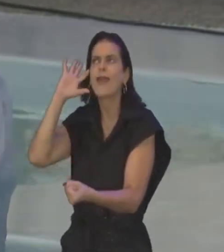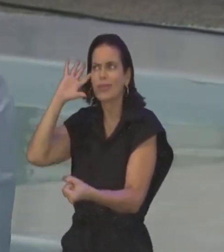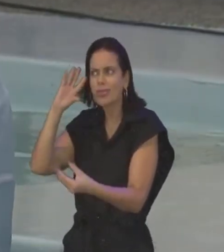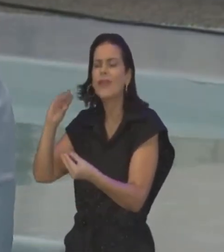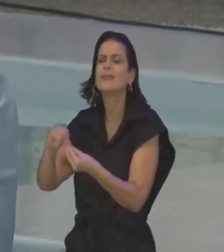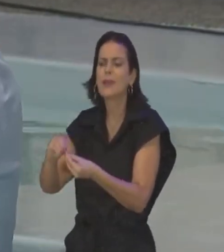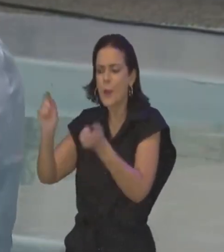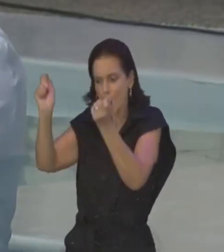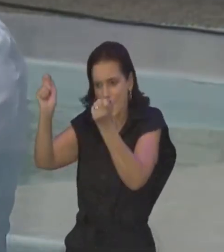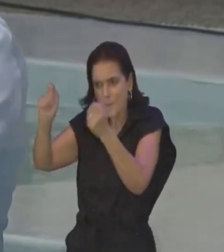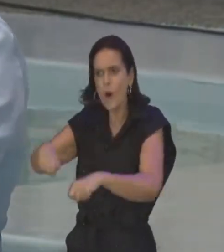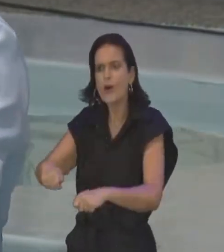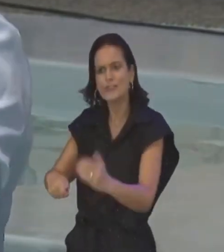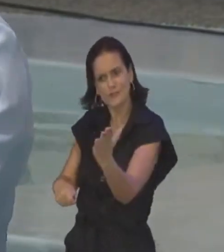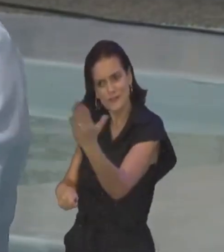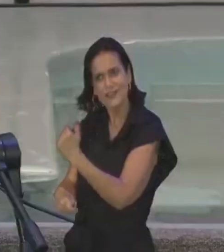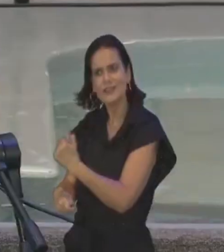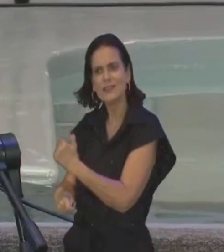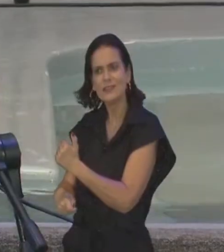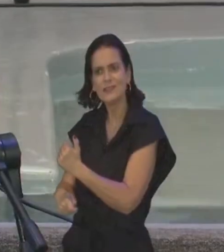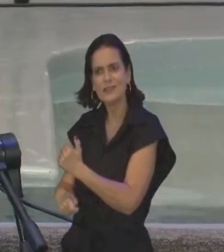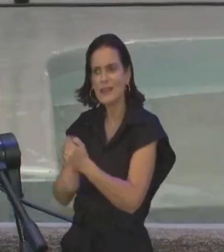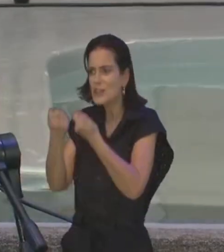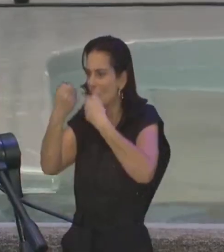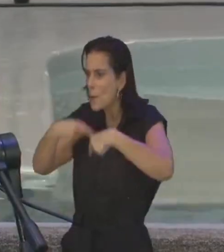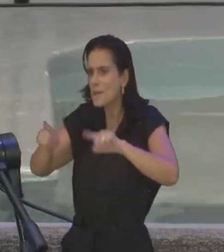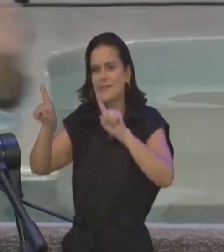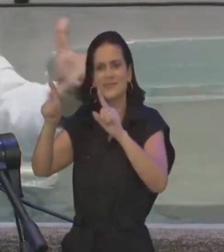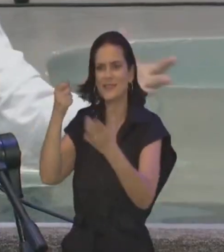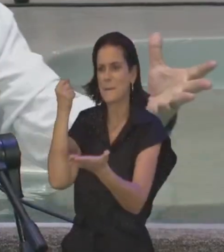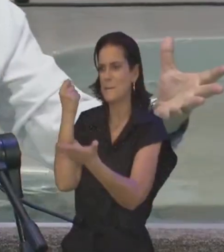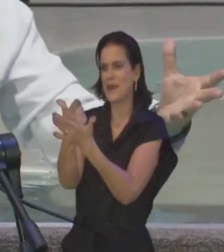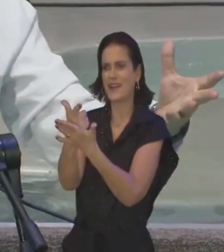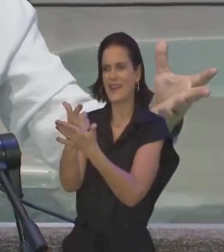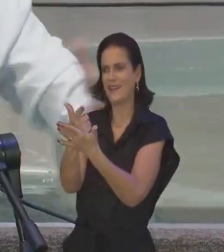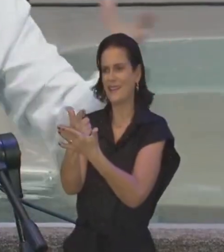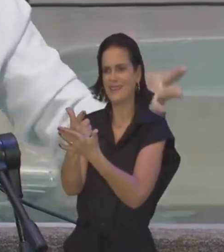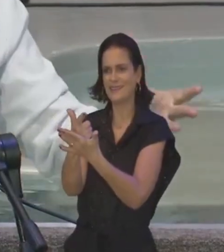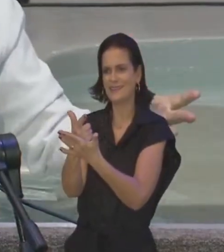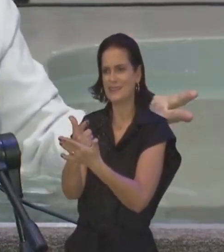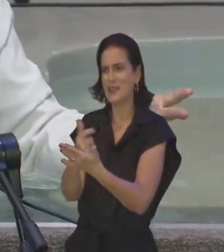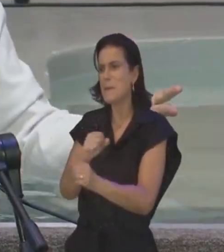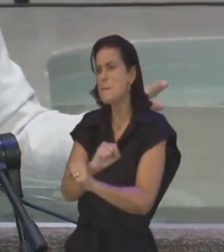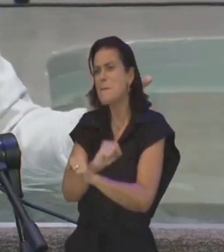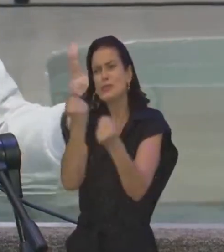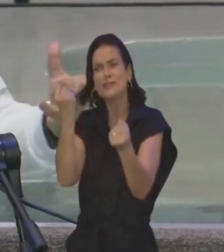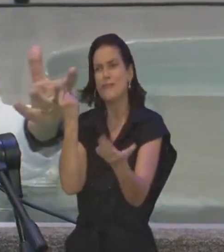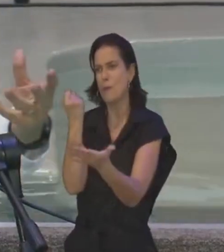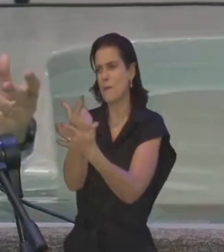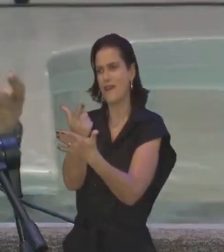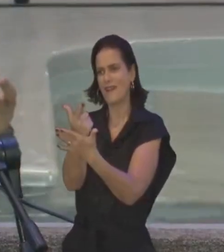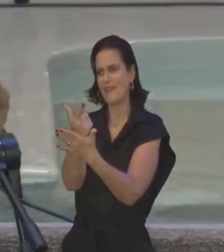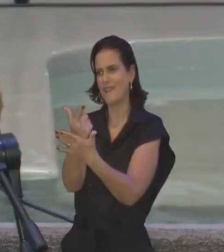que podem vir sem dinheiro, porque não tem o que pagar, não tem o que ter,